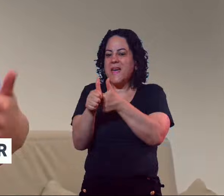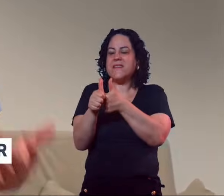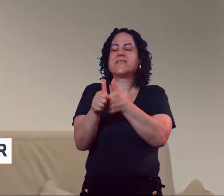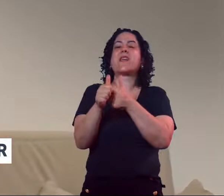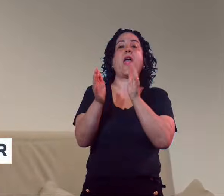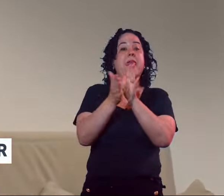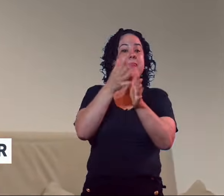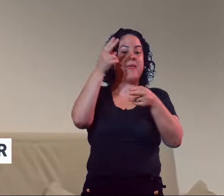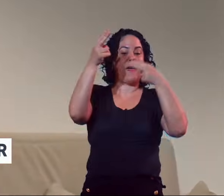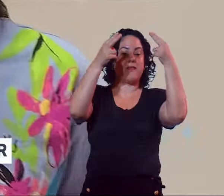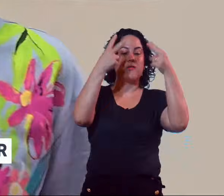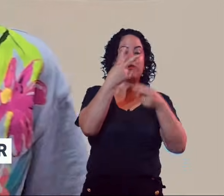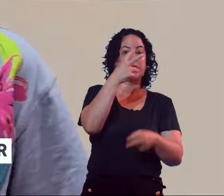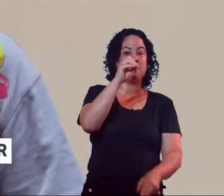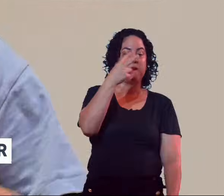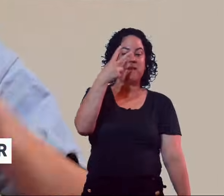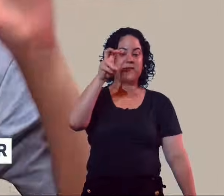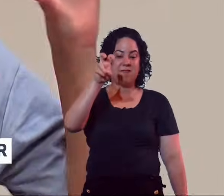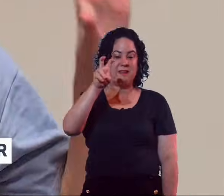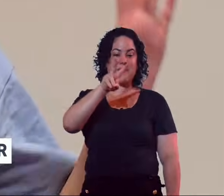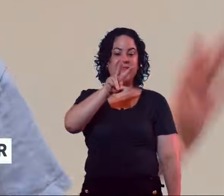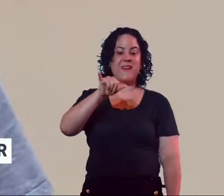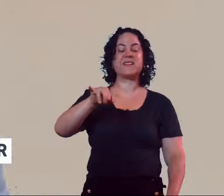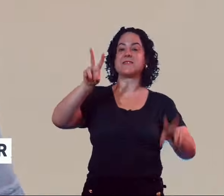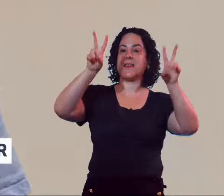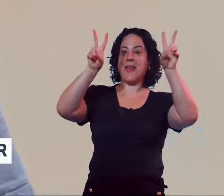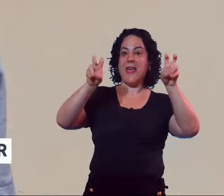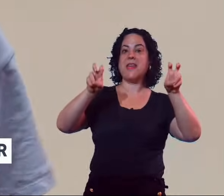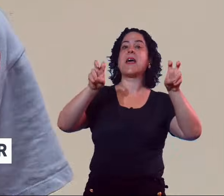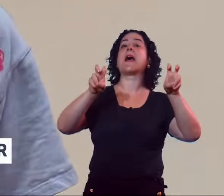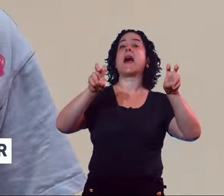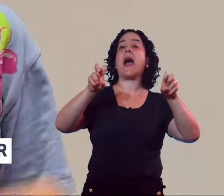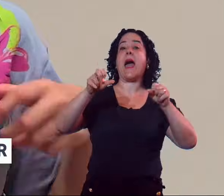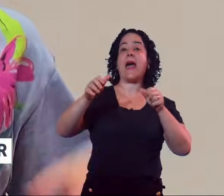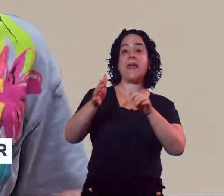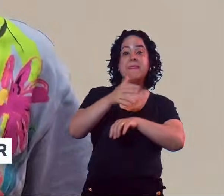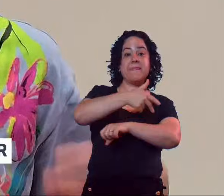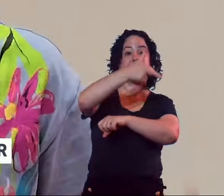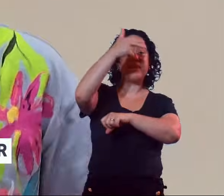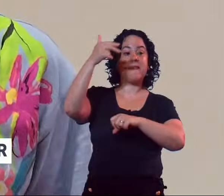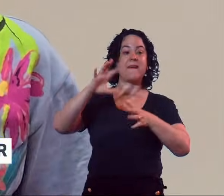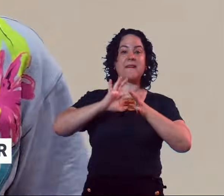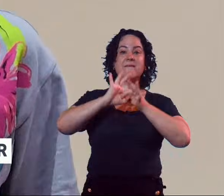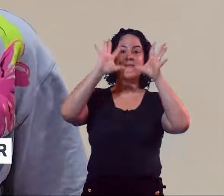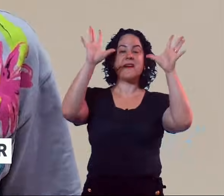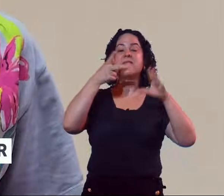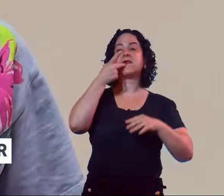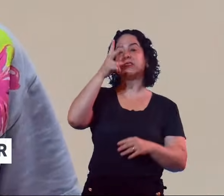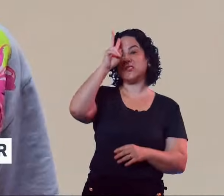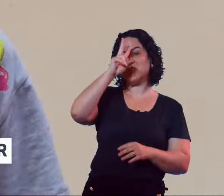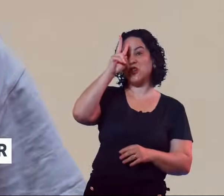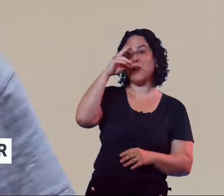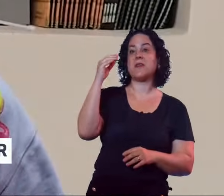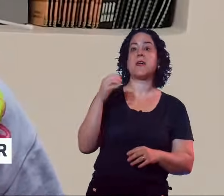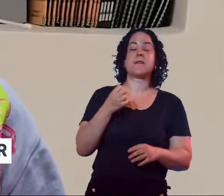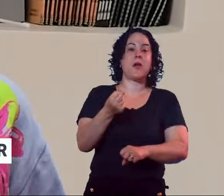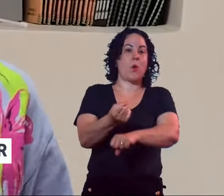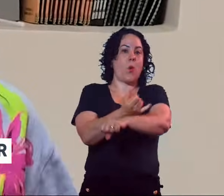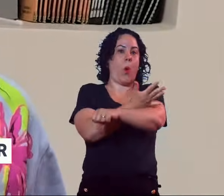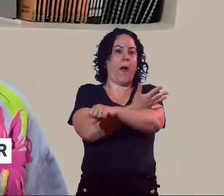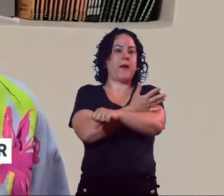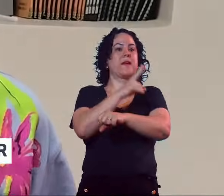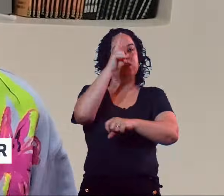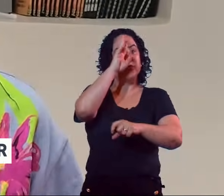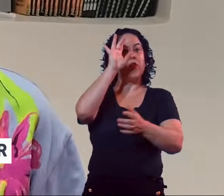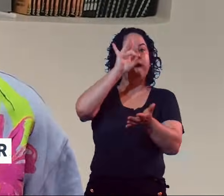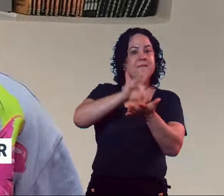Nataluia 2025 será um Natal de liberdade, contando uma história emocionante baseada em fatos reais. Serão